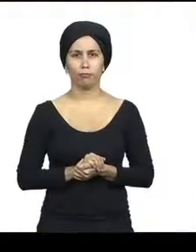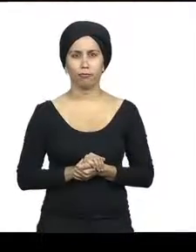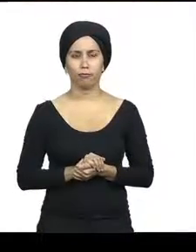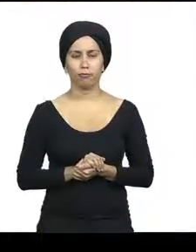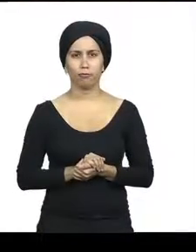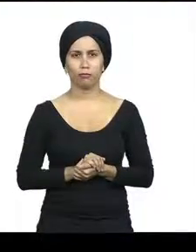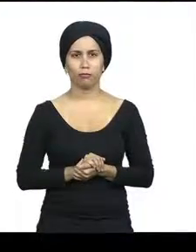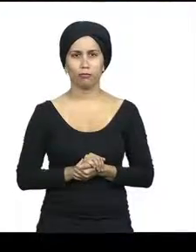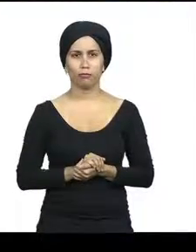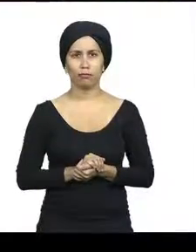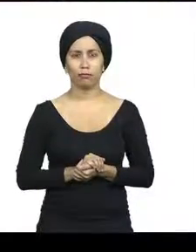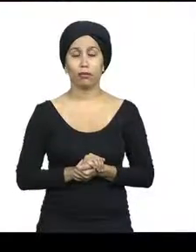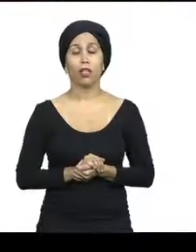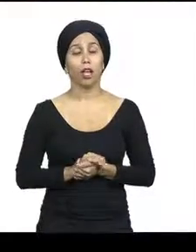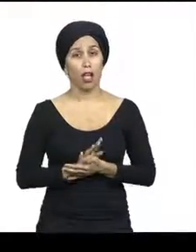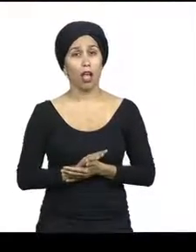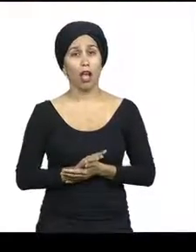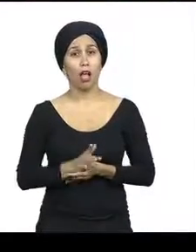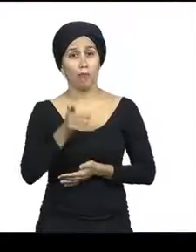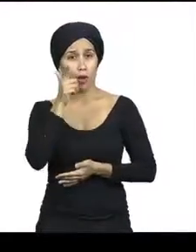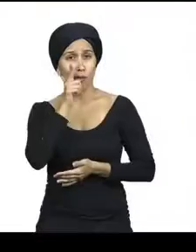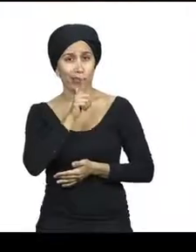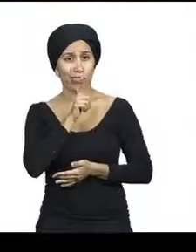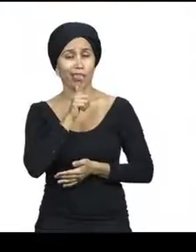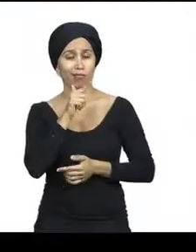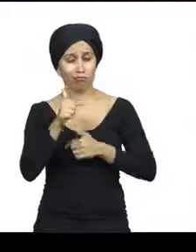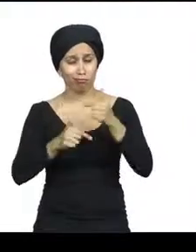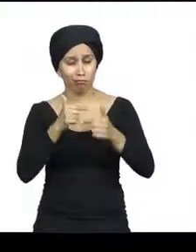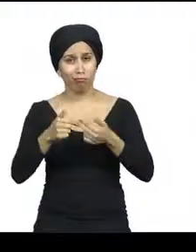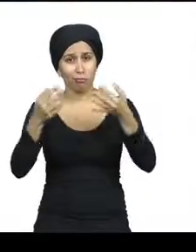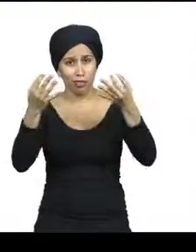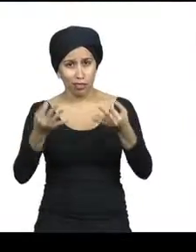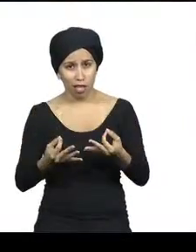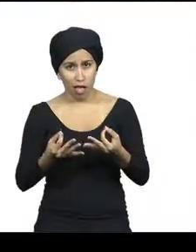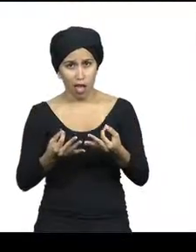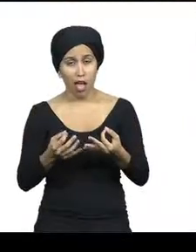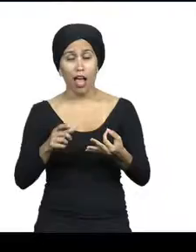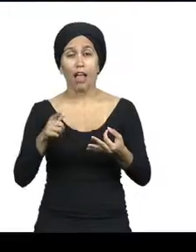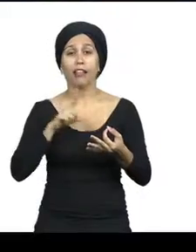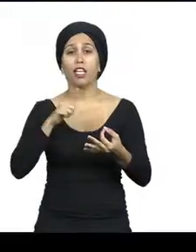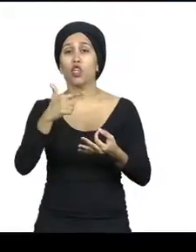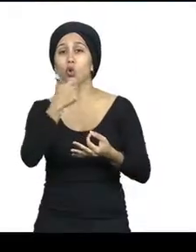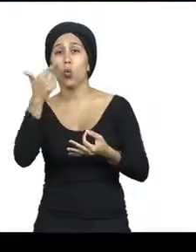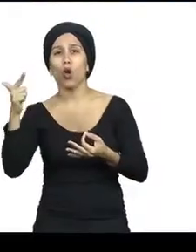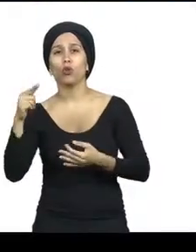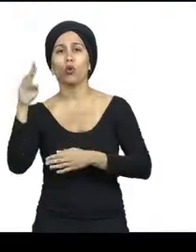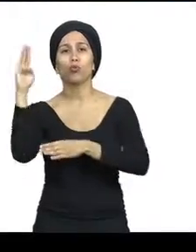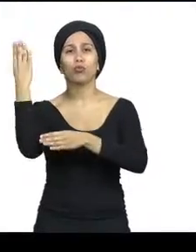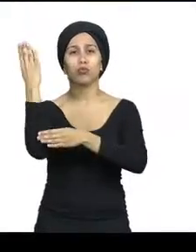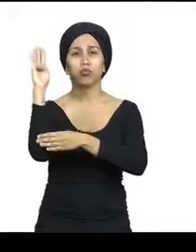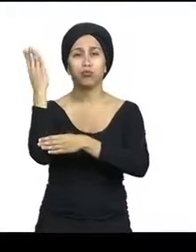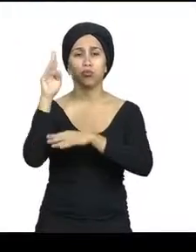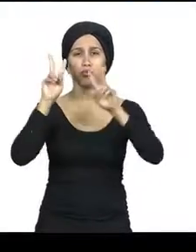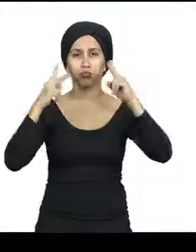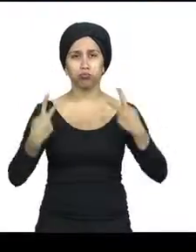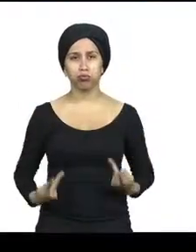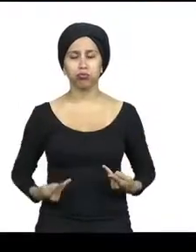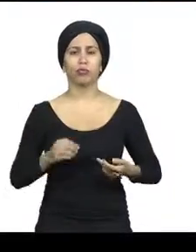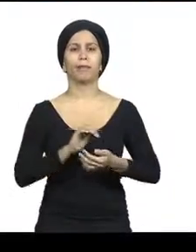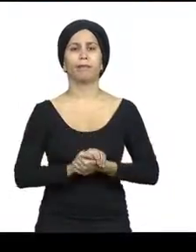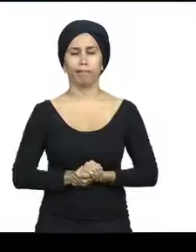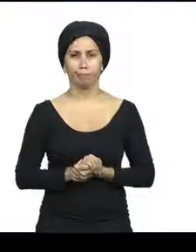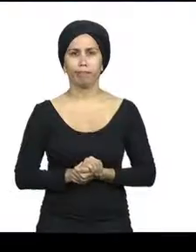Para completar a avaliação ambiental, temos os chamados agentes biológicos. Aqui é verificado o tipo de